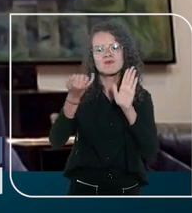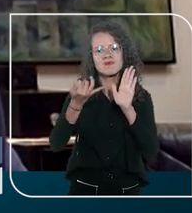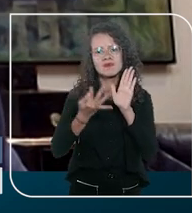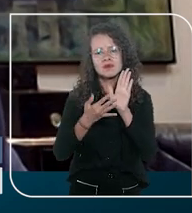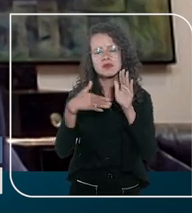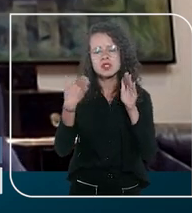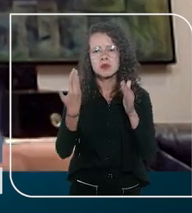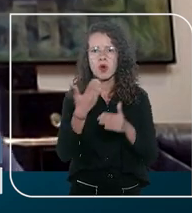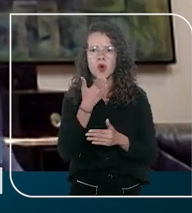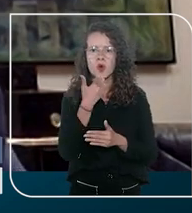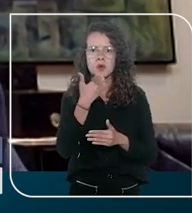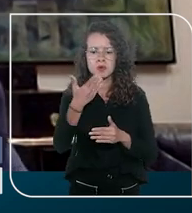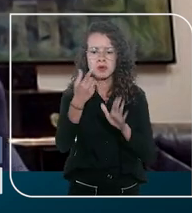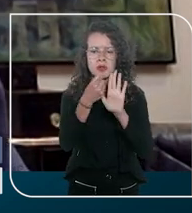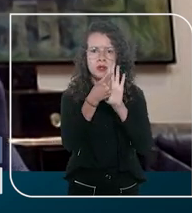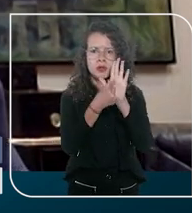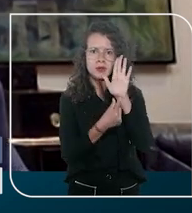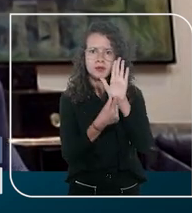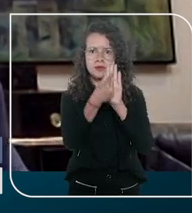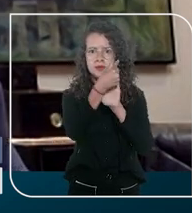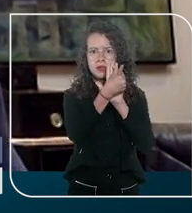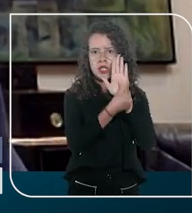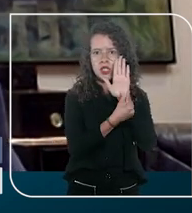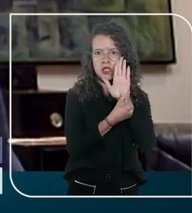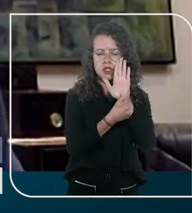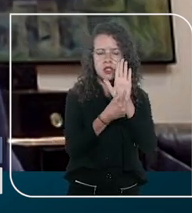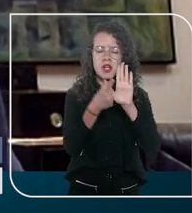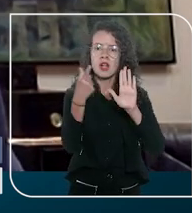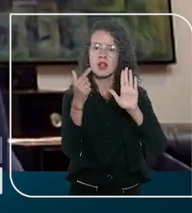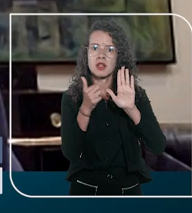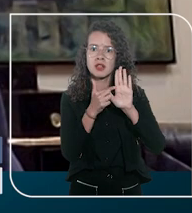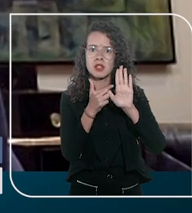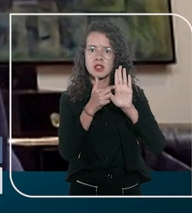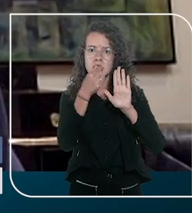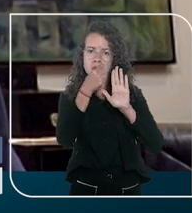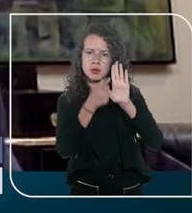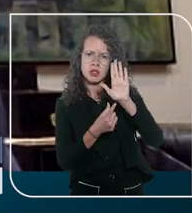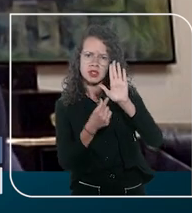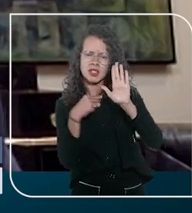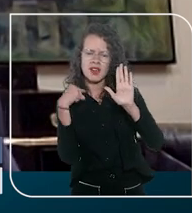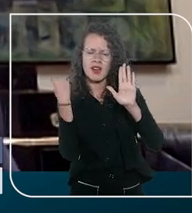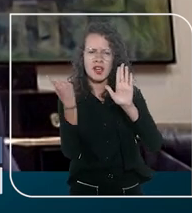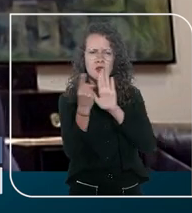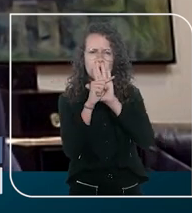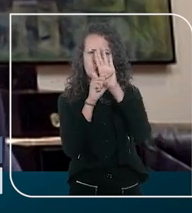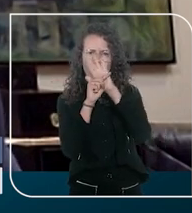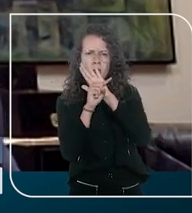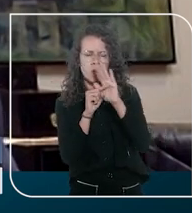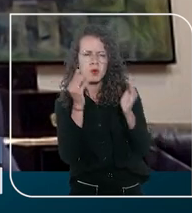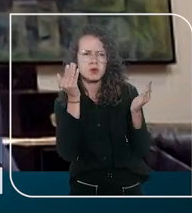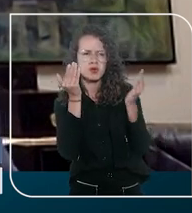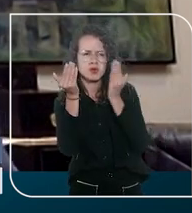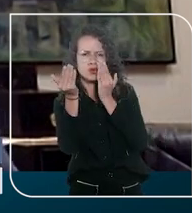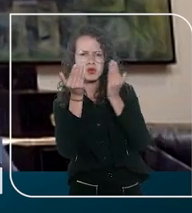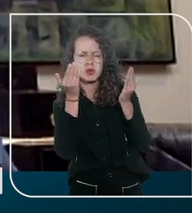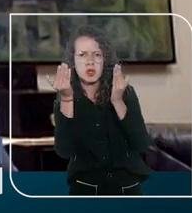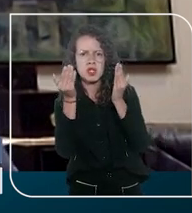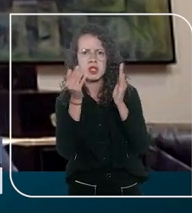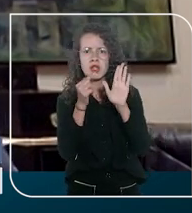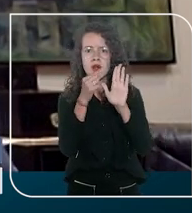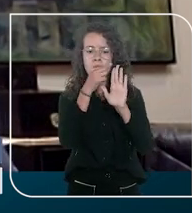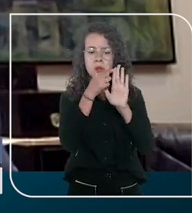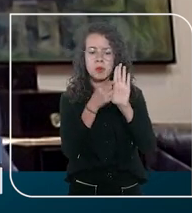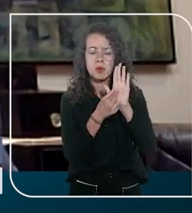petição duas colunas onde eu faço o cotejo analítico de forma destacada, demonstrando os trechos